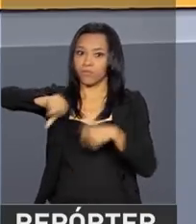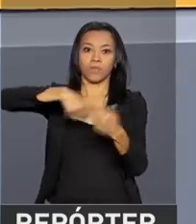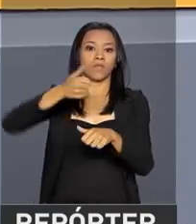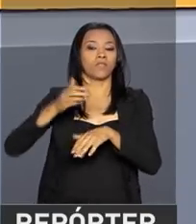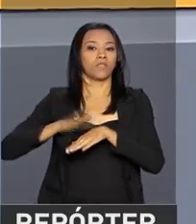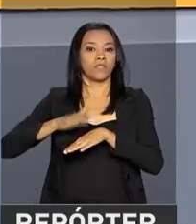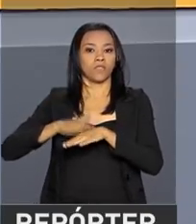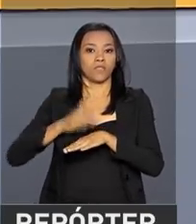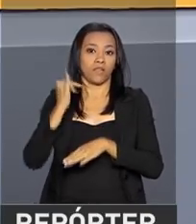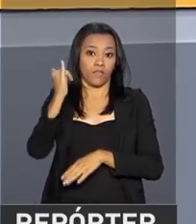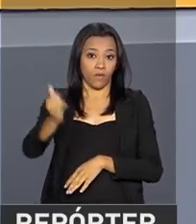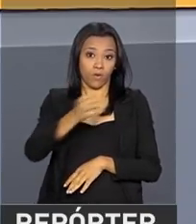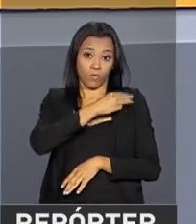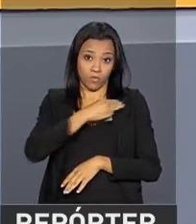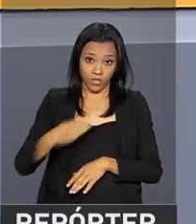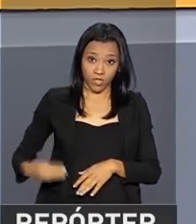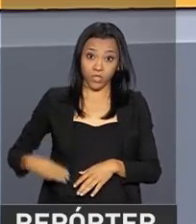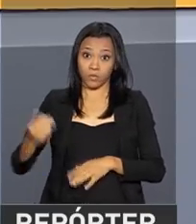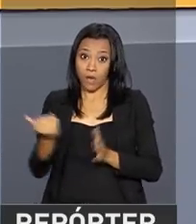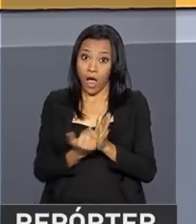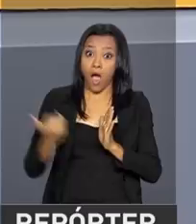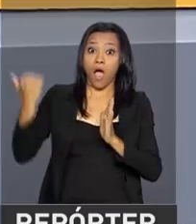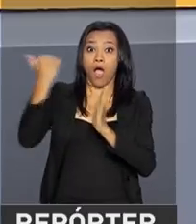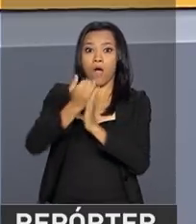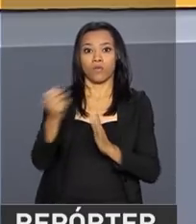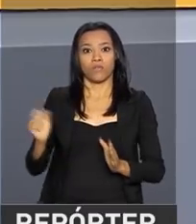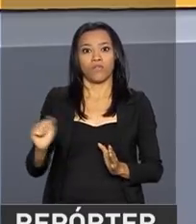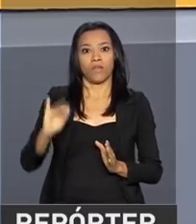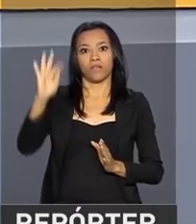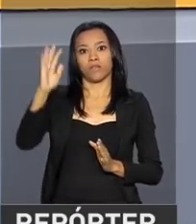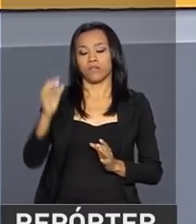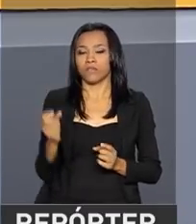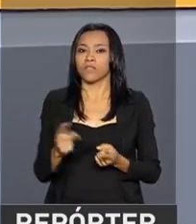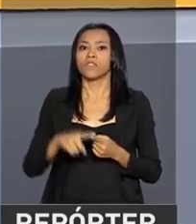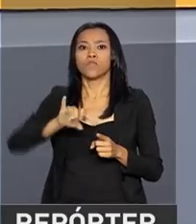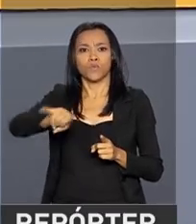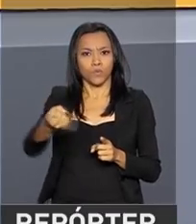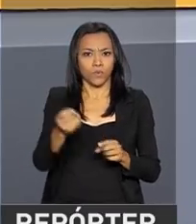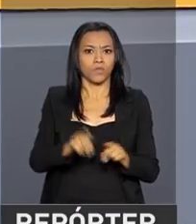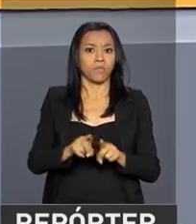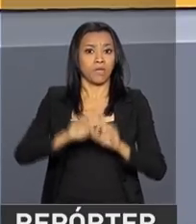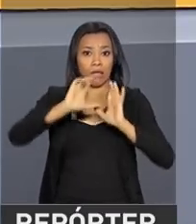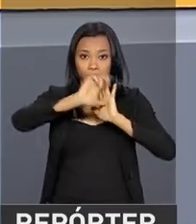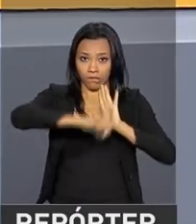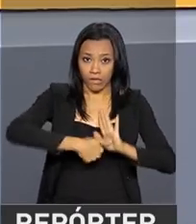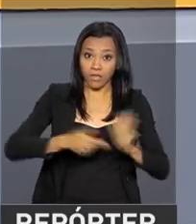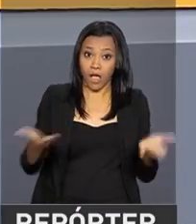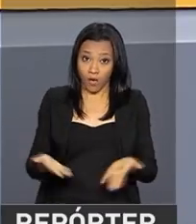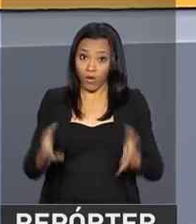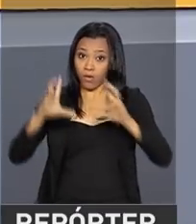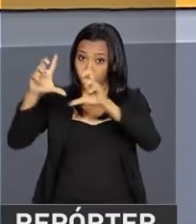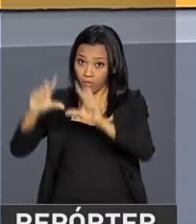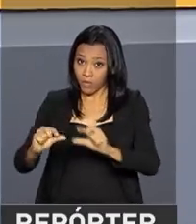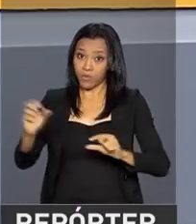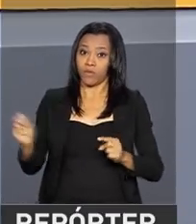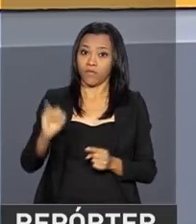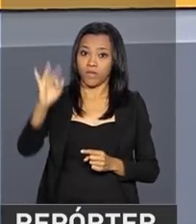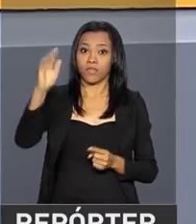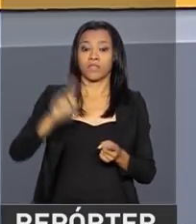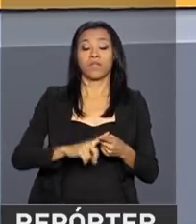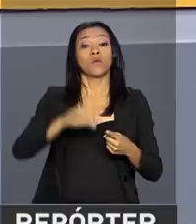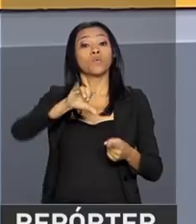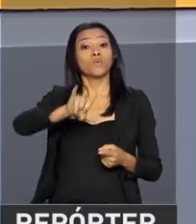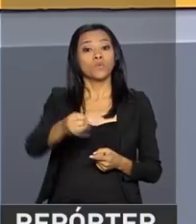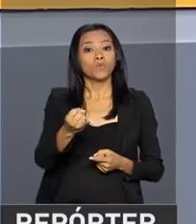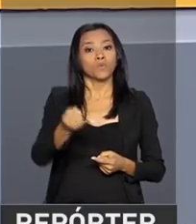ele viemos de um período com inflação alta juros altos em recessão agora lembrou temos inflação baixa o menor nível de juros